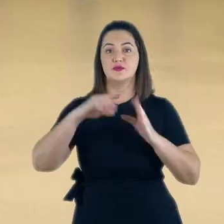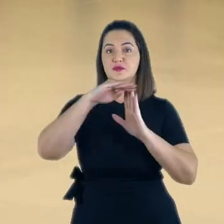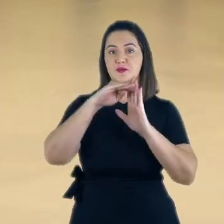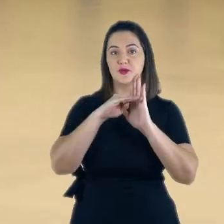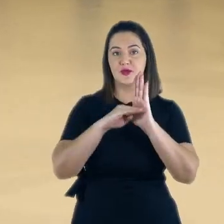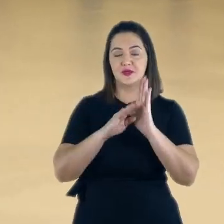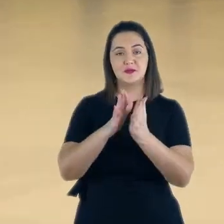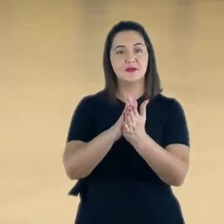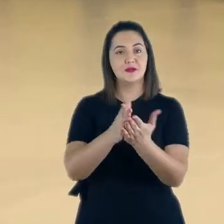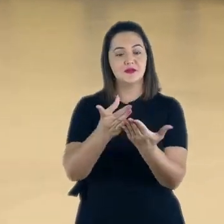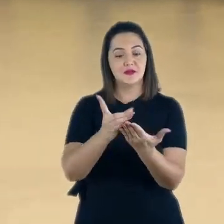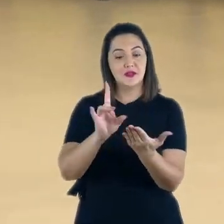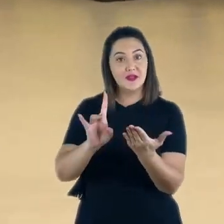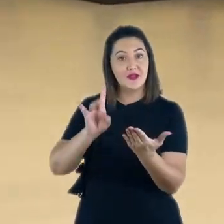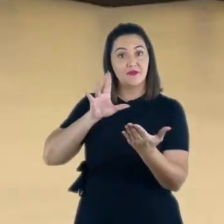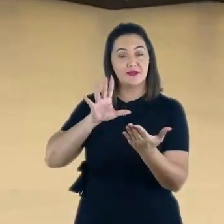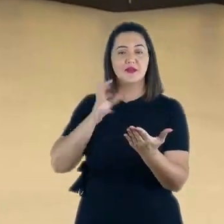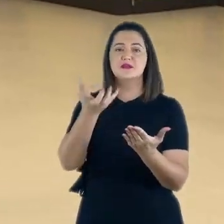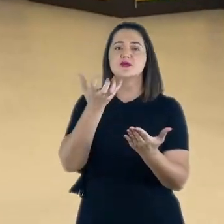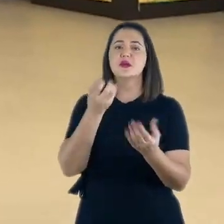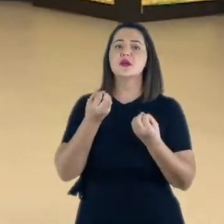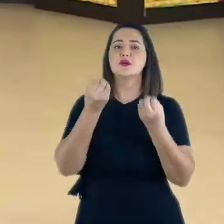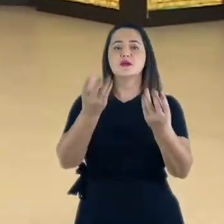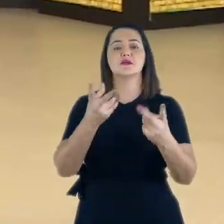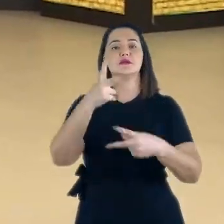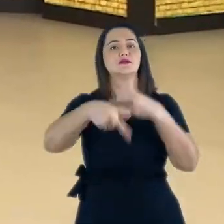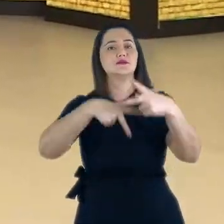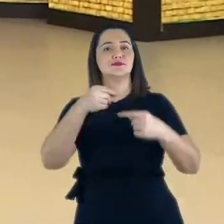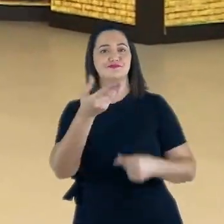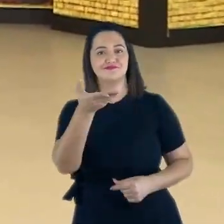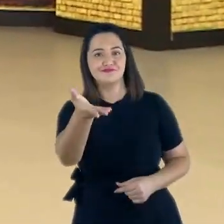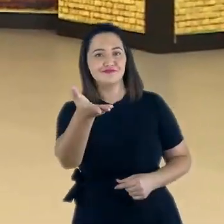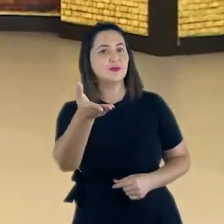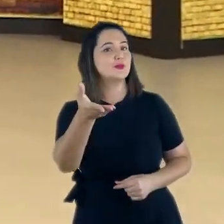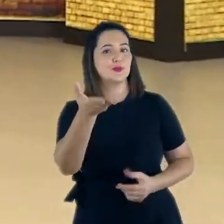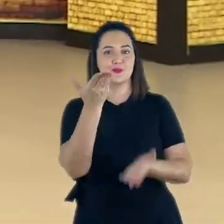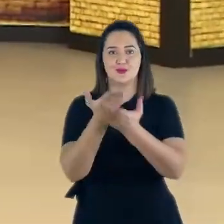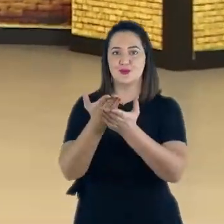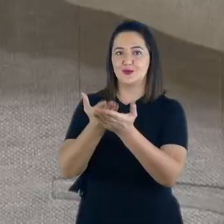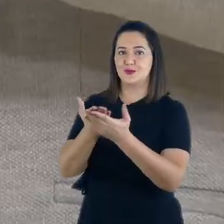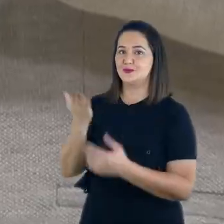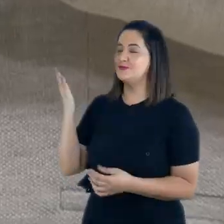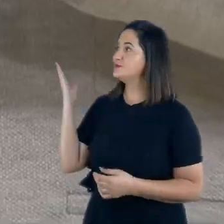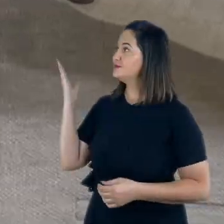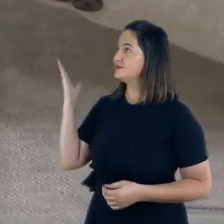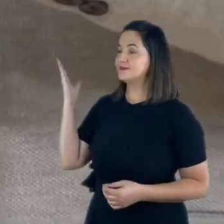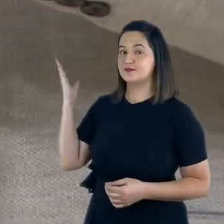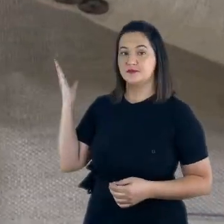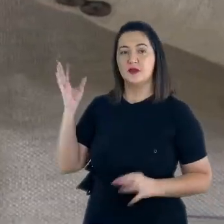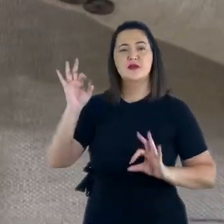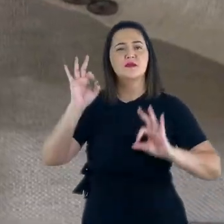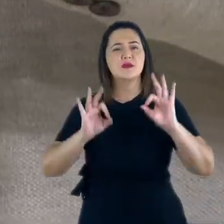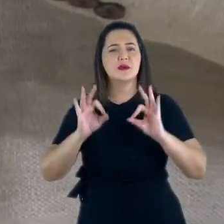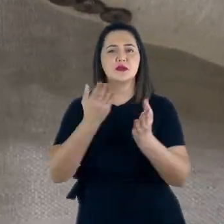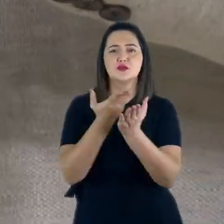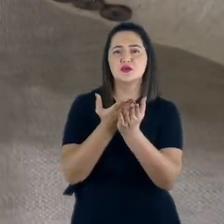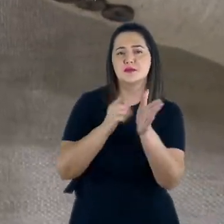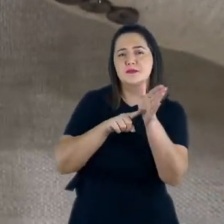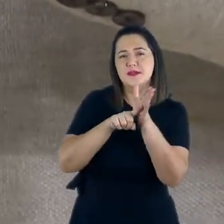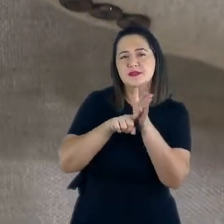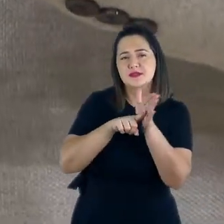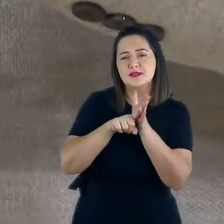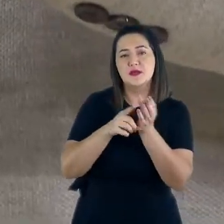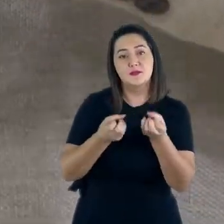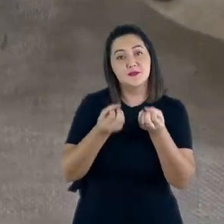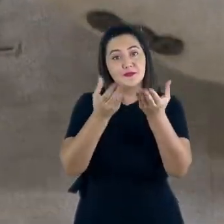De volta com o programa Evidências e eu quero dar de presente para você aqui o Guia de Estudos Evidências, que foi preparado com muito carinho